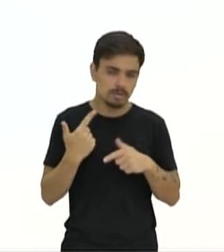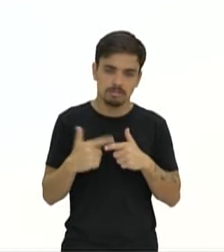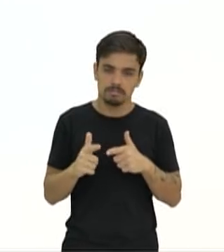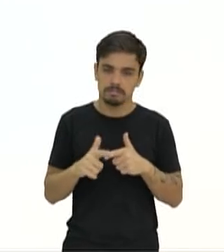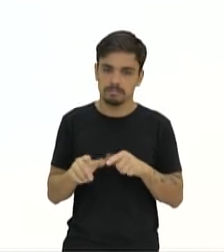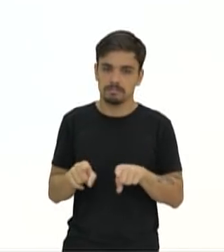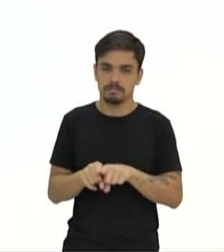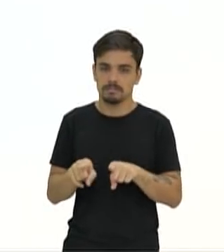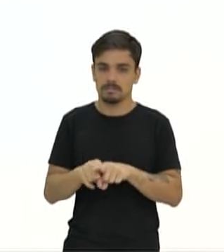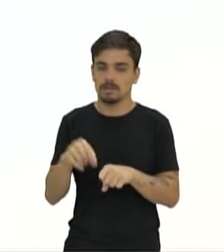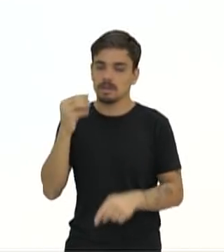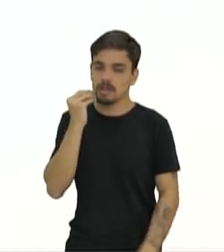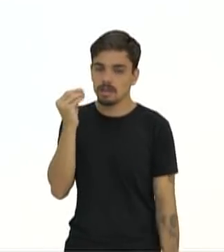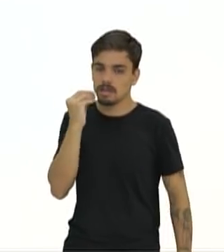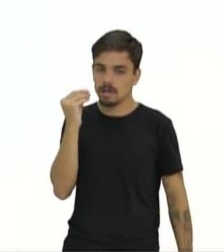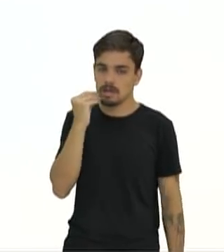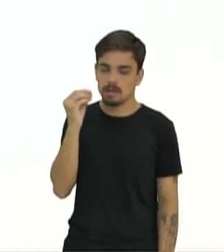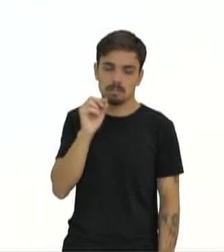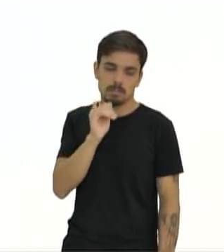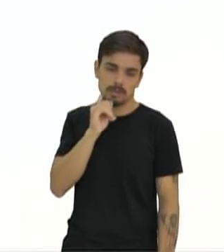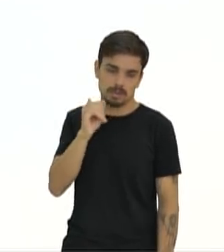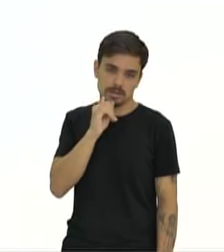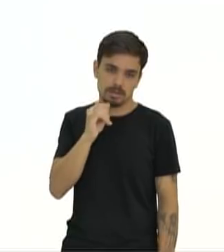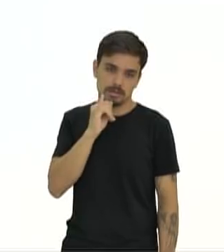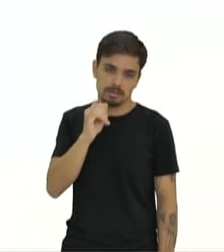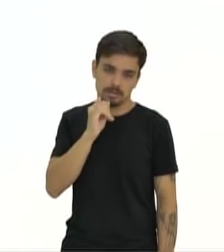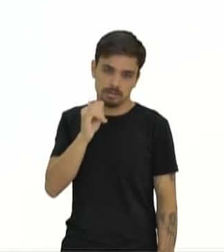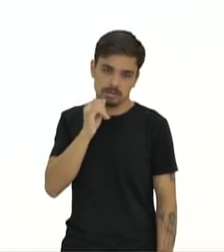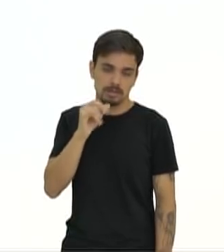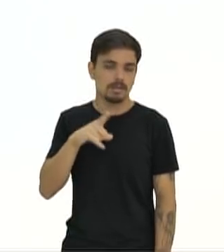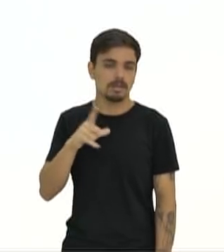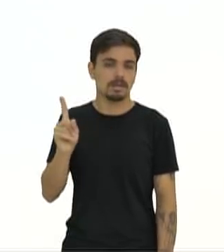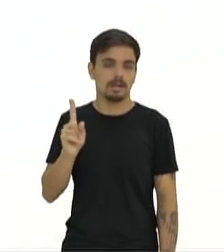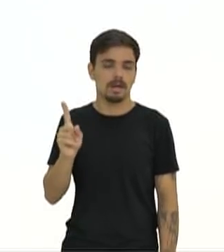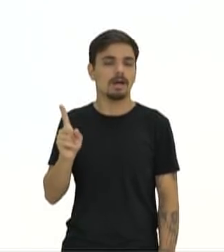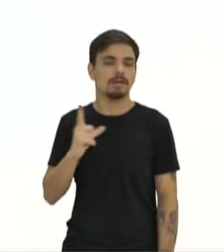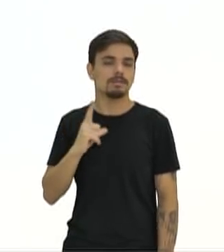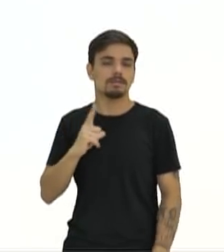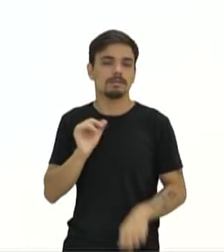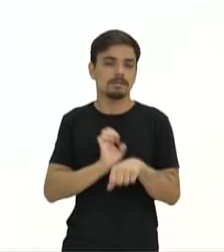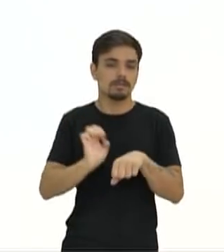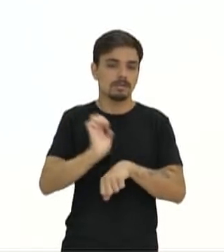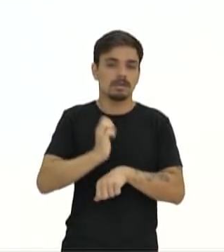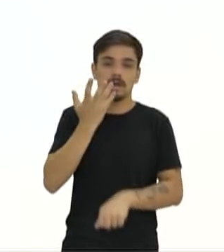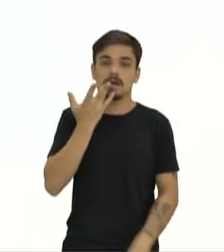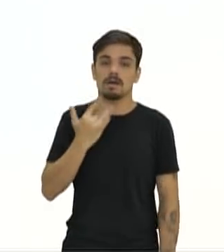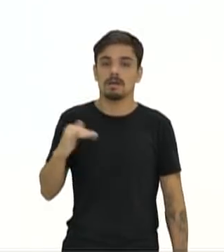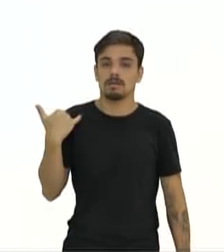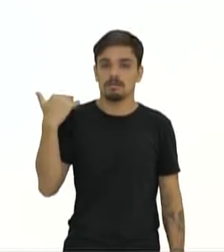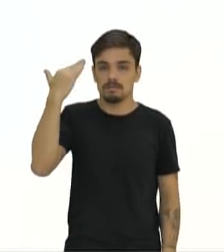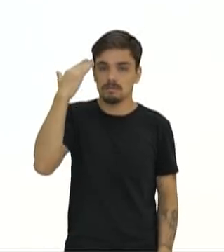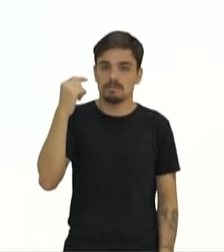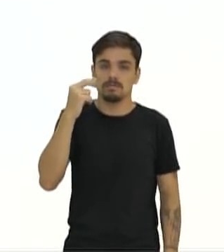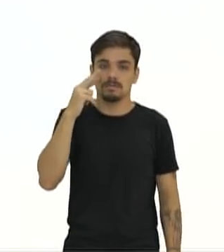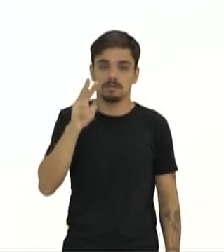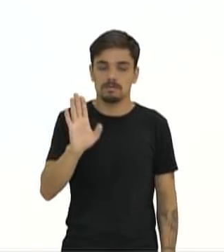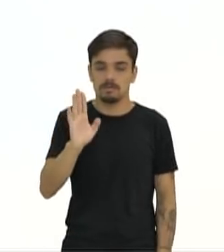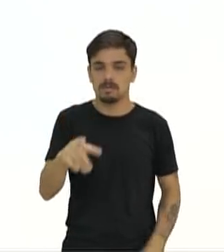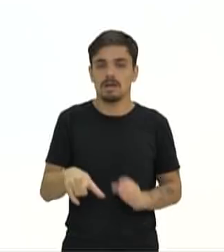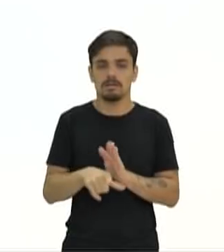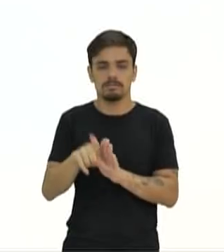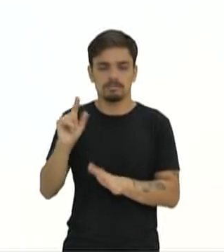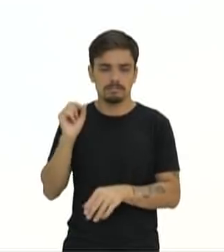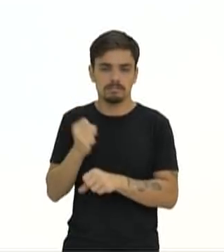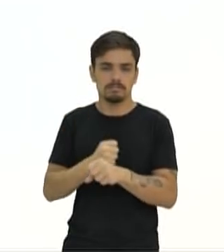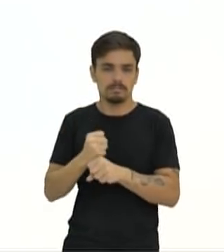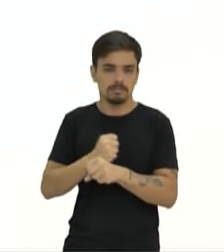Constituição Federal, tente visualizar, por exemplo, o Estatuto da Criança e do Adolescente. Possivelmente você já viu isso em anos